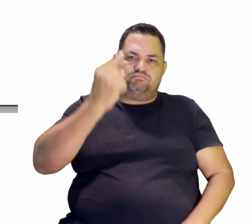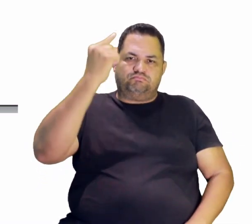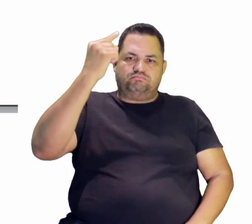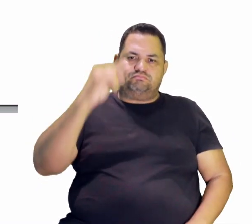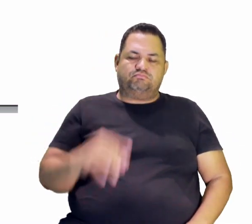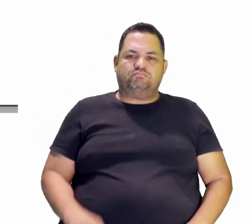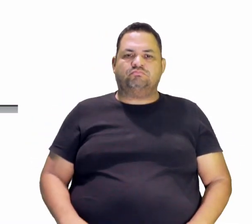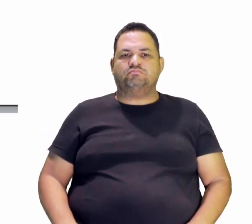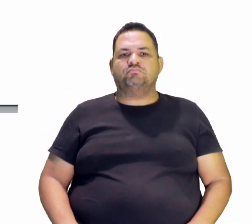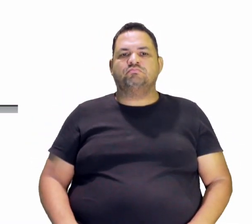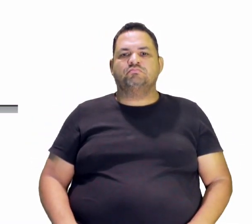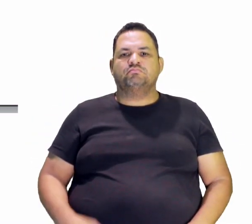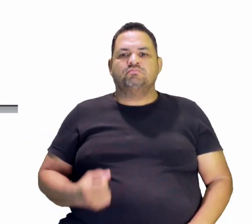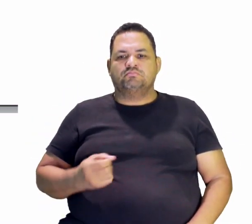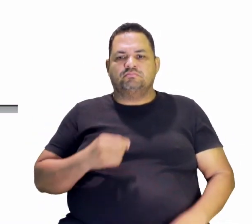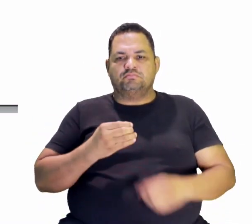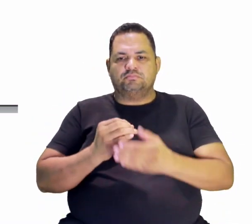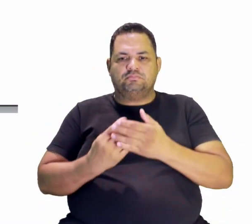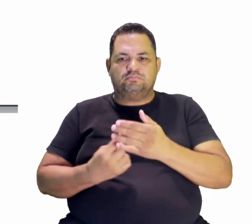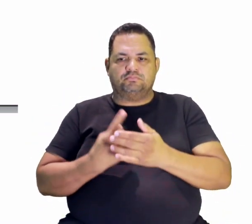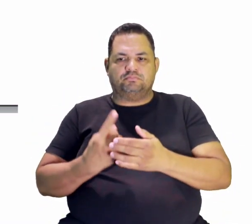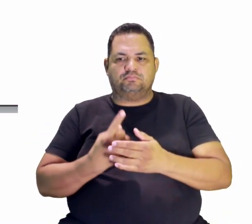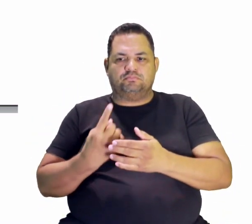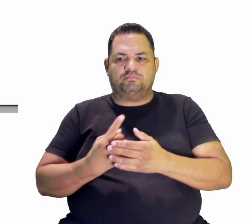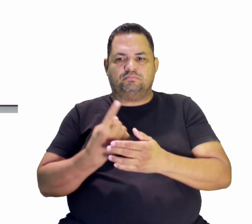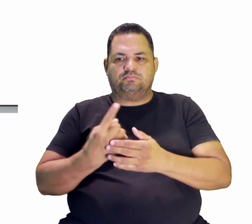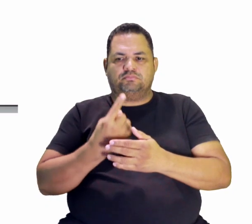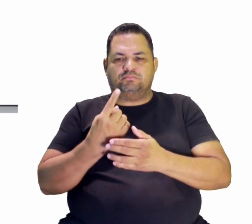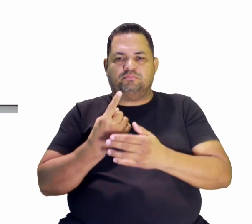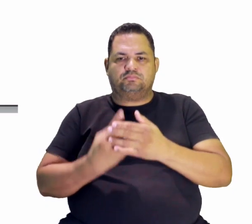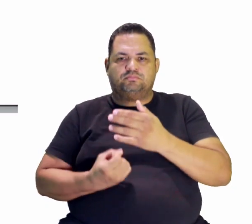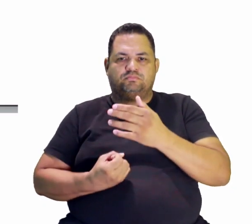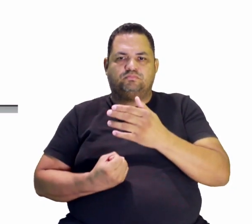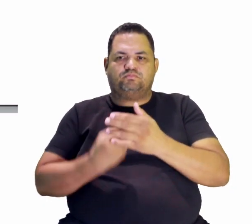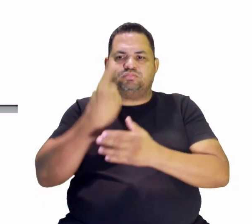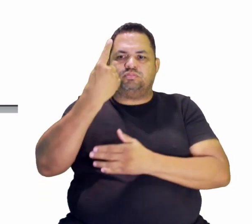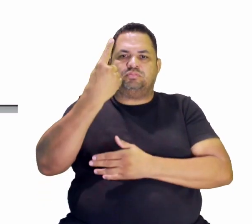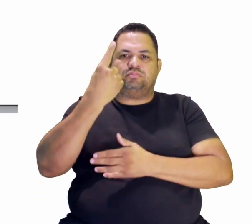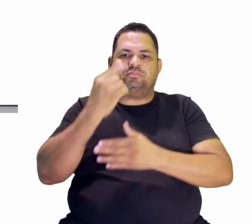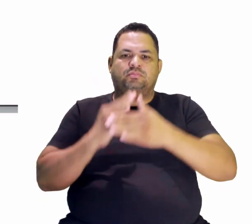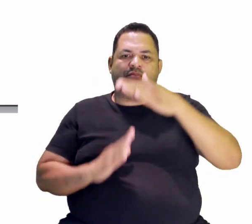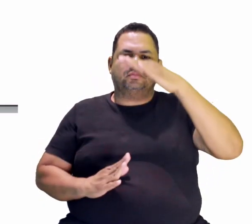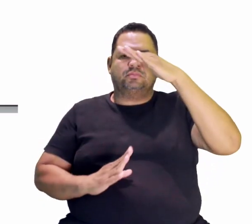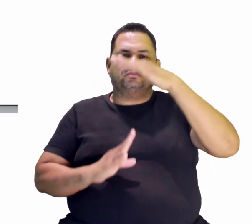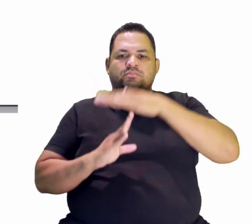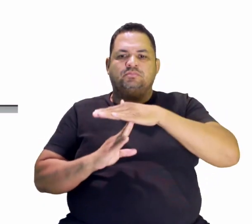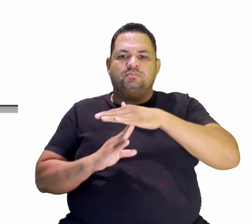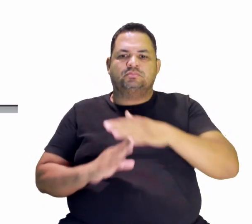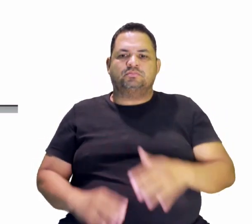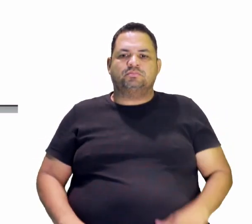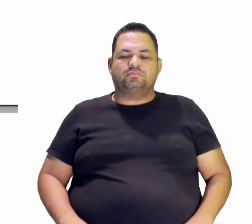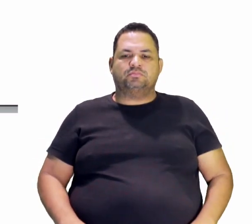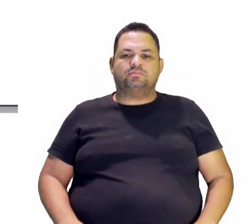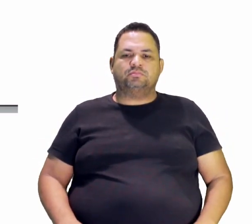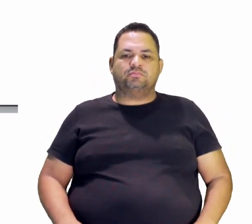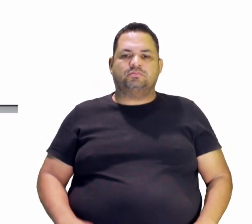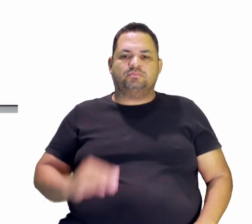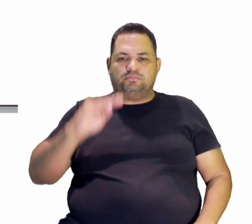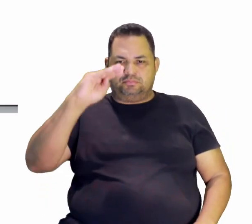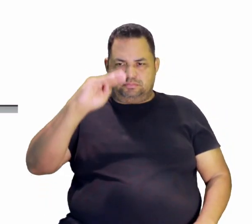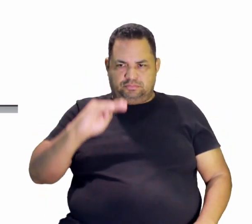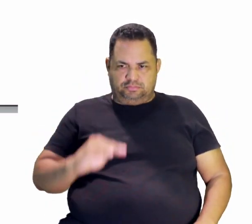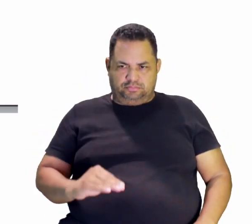mola, com a bola em cima, foi inicialmente comprimida até o ponto P. Olha aqui, tudo isso aqui. Puxou até